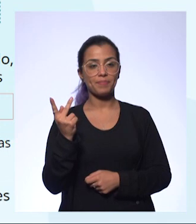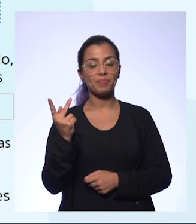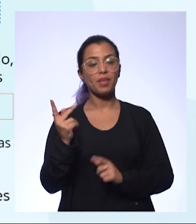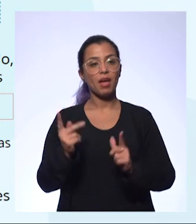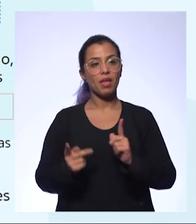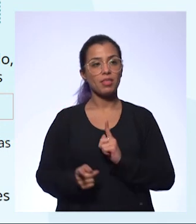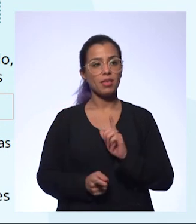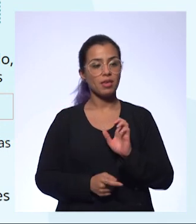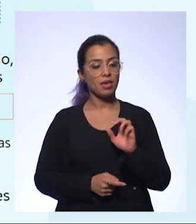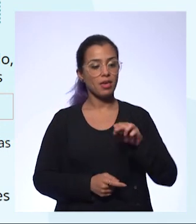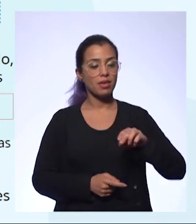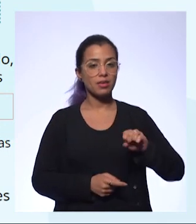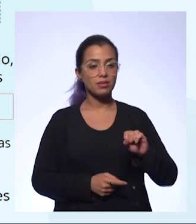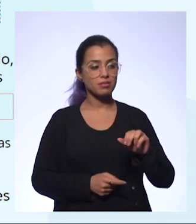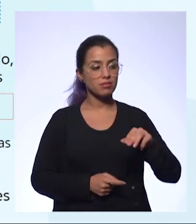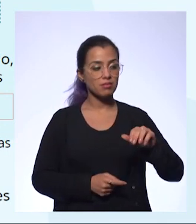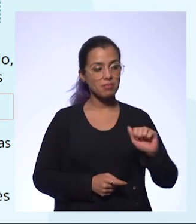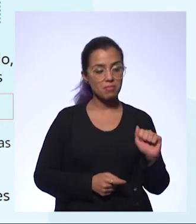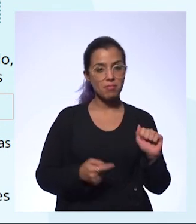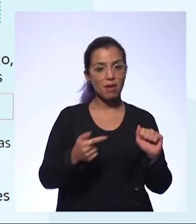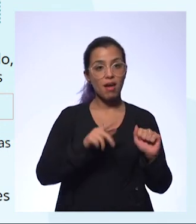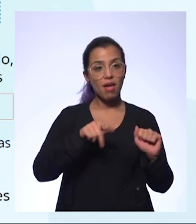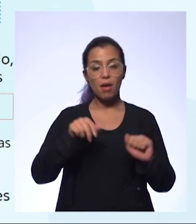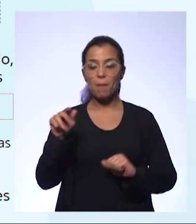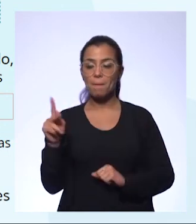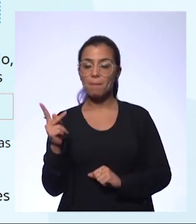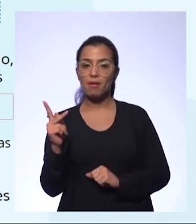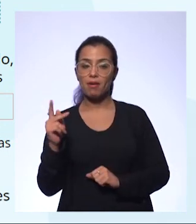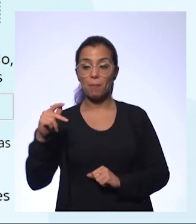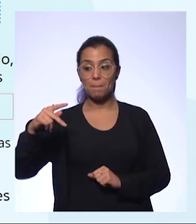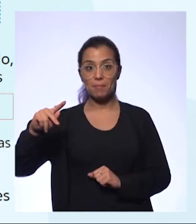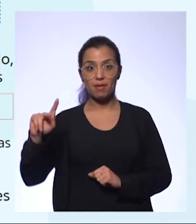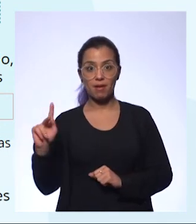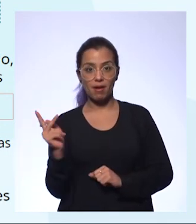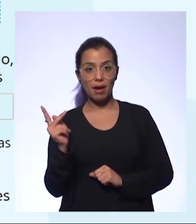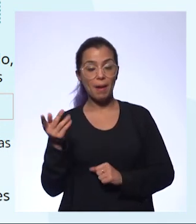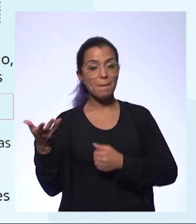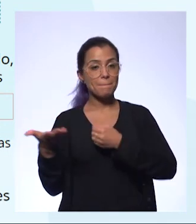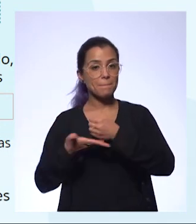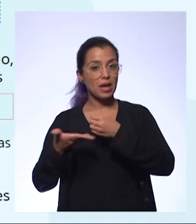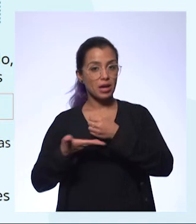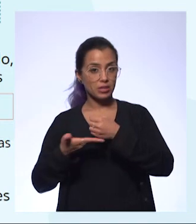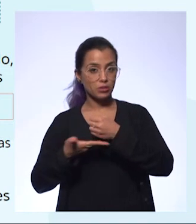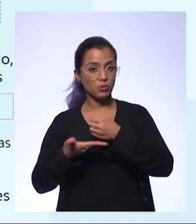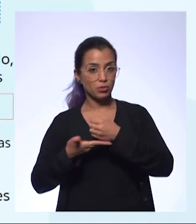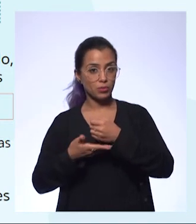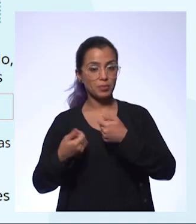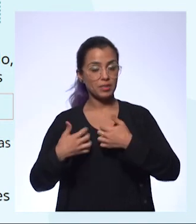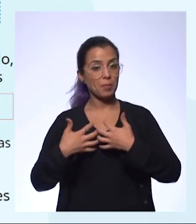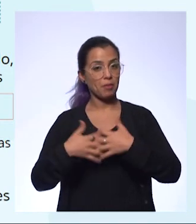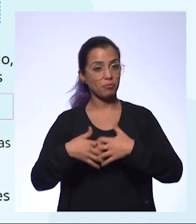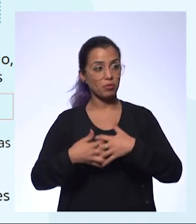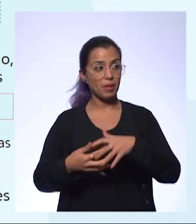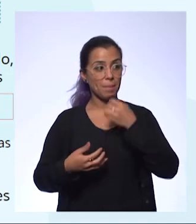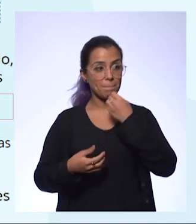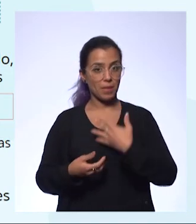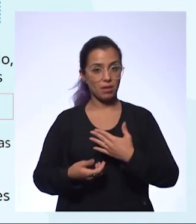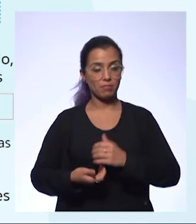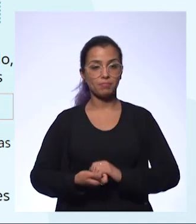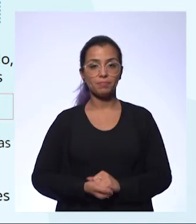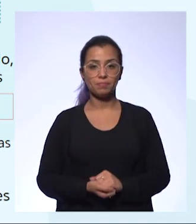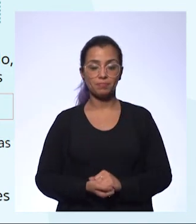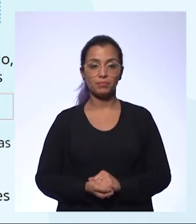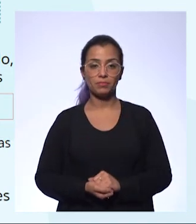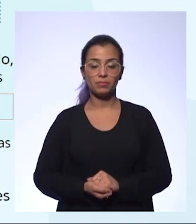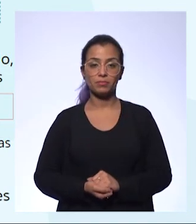de um pH básico, tá? Então, ali, para as enzimas funcionarem, precisa estar um pH básico. E